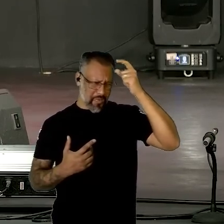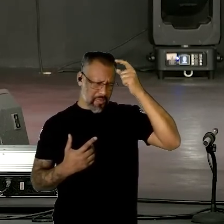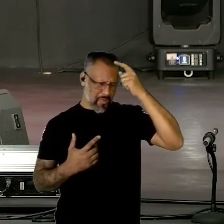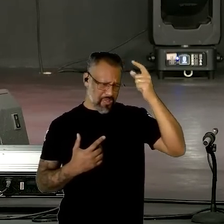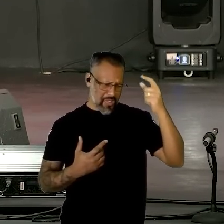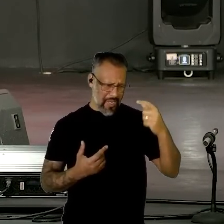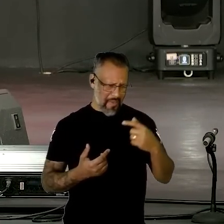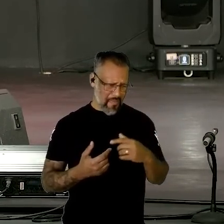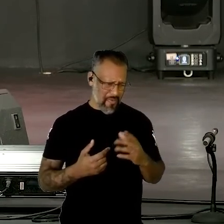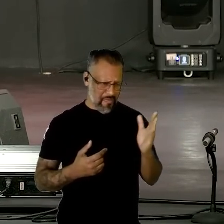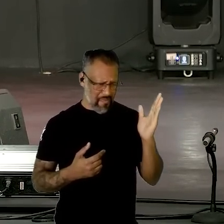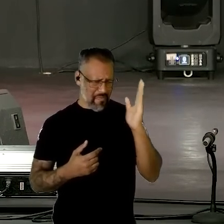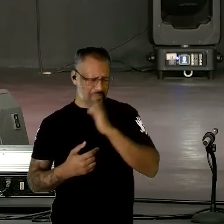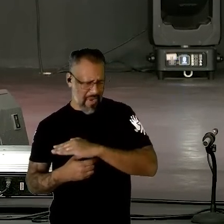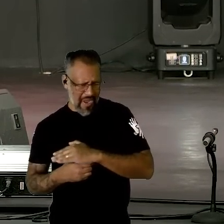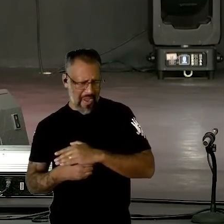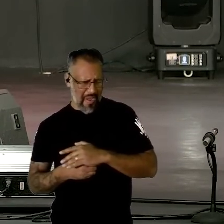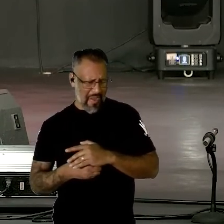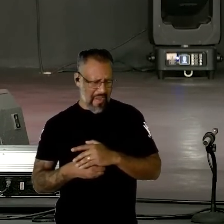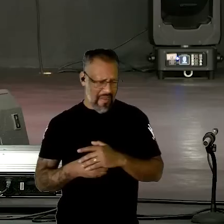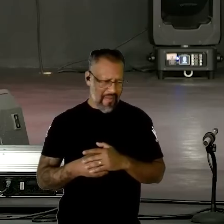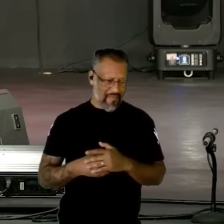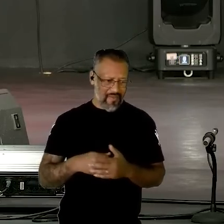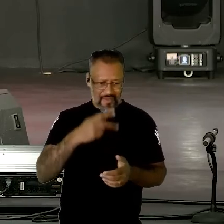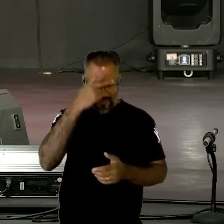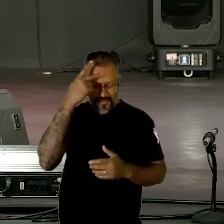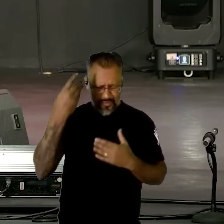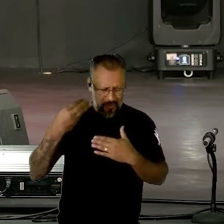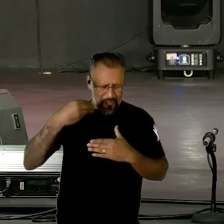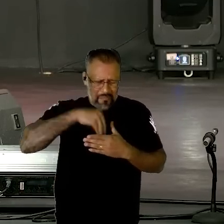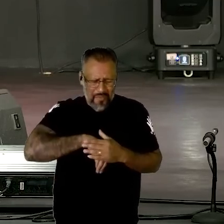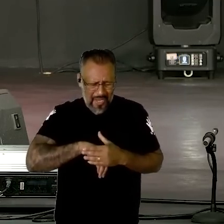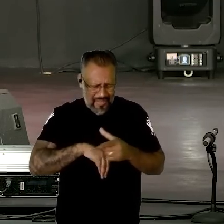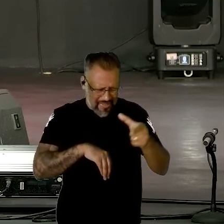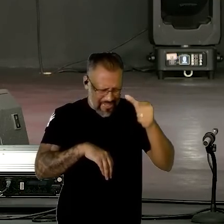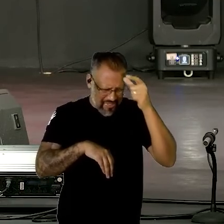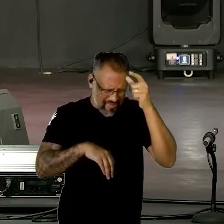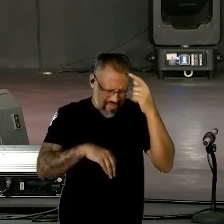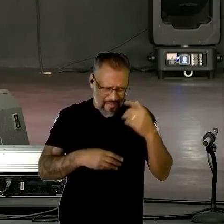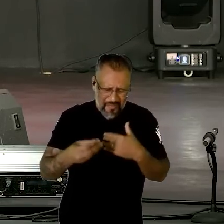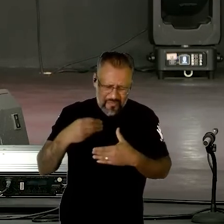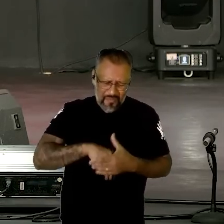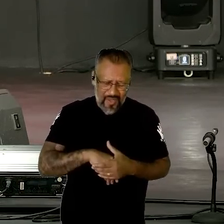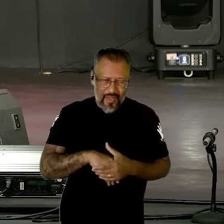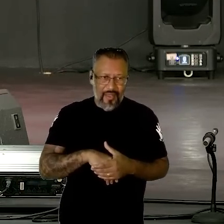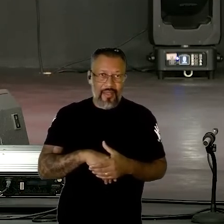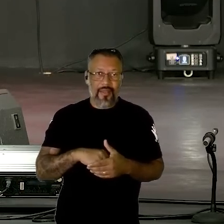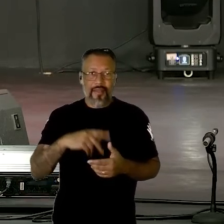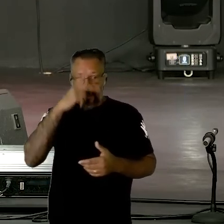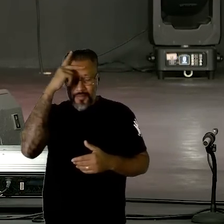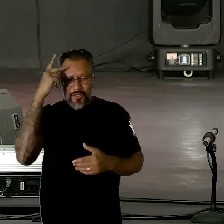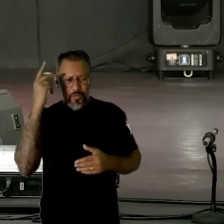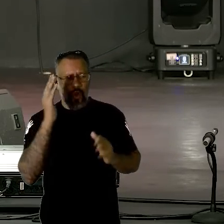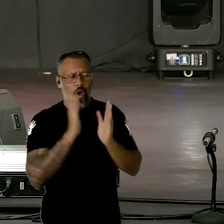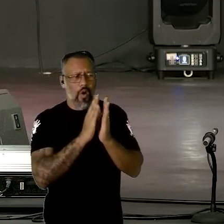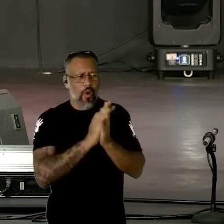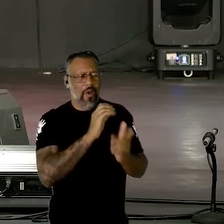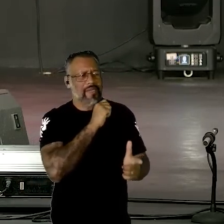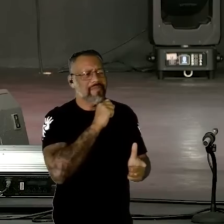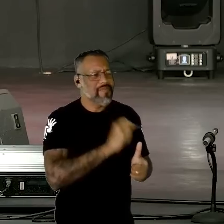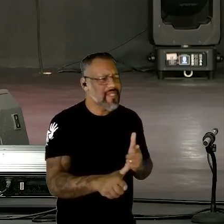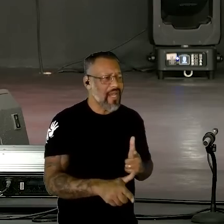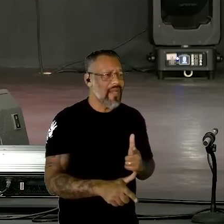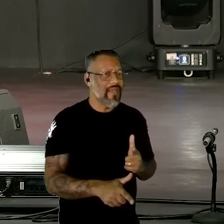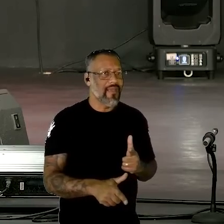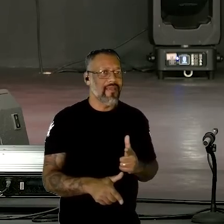homem então a pessoa tá possessa do mal tá possessa tá endemoniada e alguém ora dizendo sai demônio o